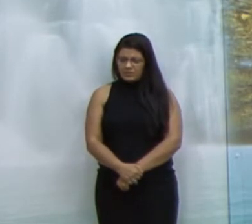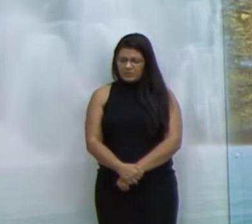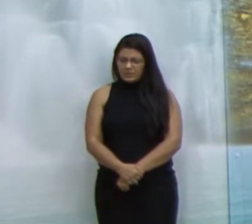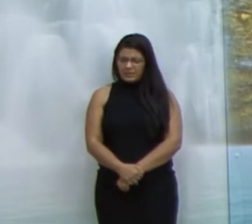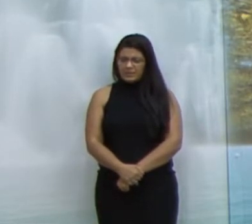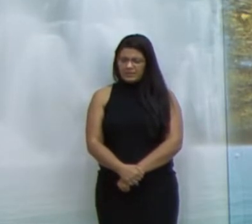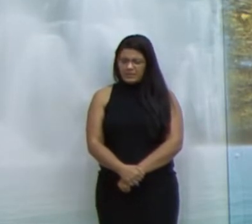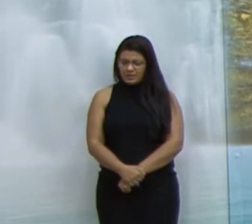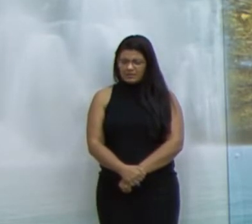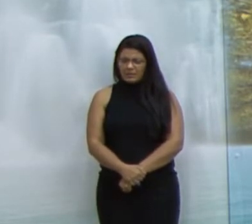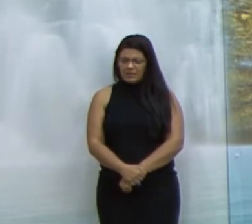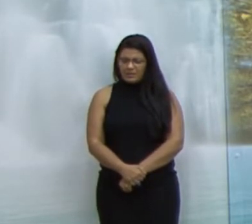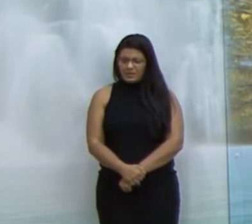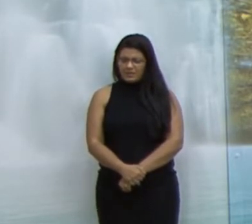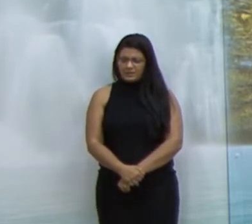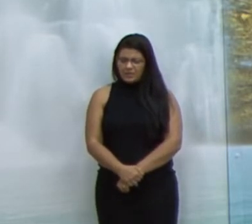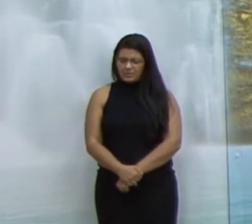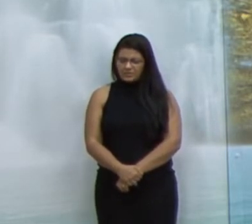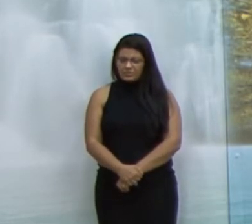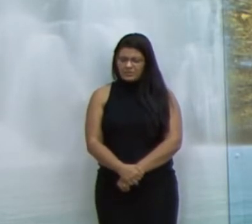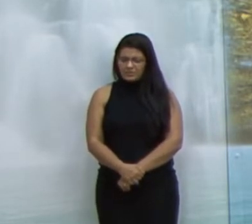abre porta está aqui.